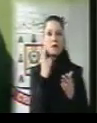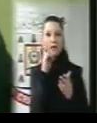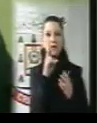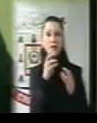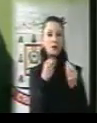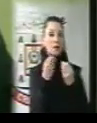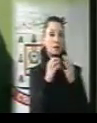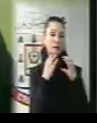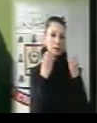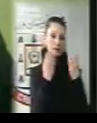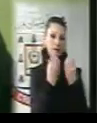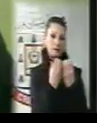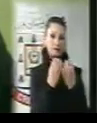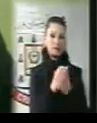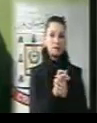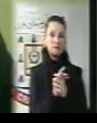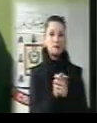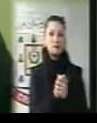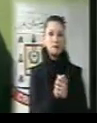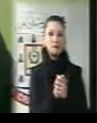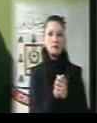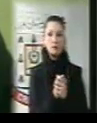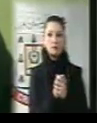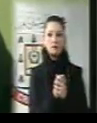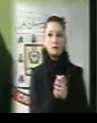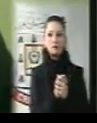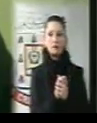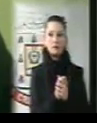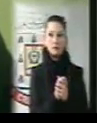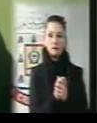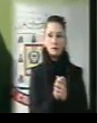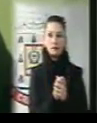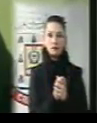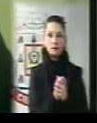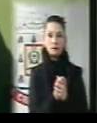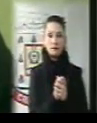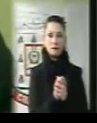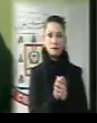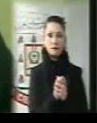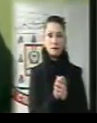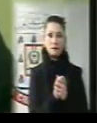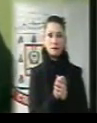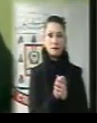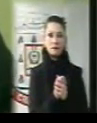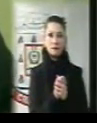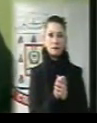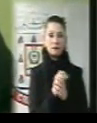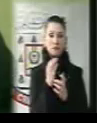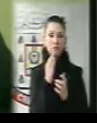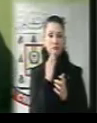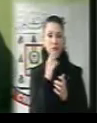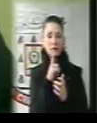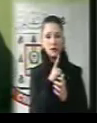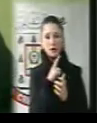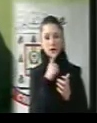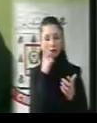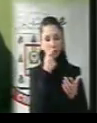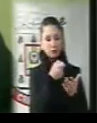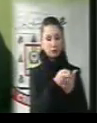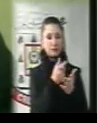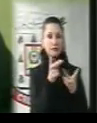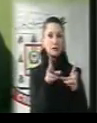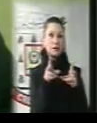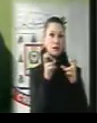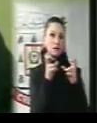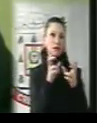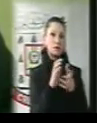levantadas pela comunidade. Isso eu sei, mas lá dentro essa percepção. Com certeza. Se não existisse essa percepção. Para ter essa